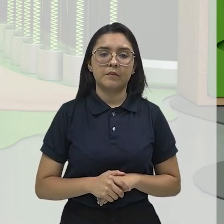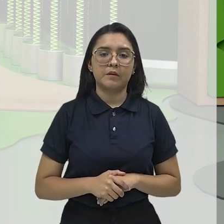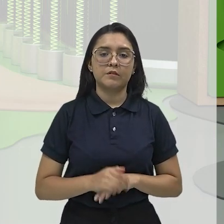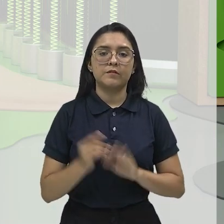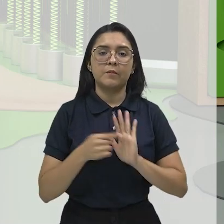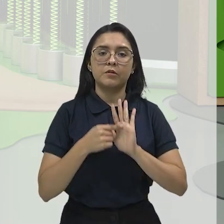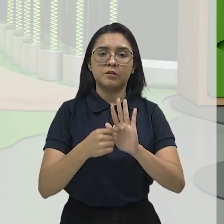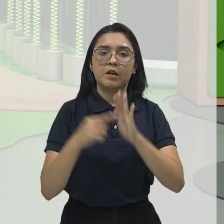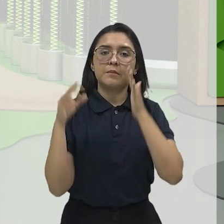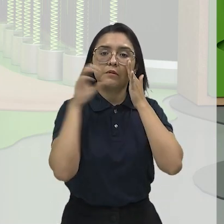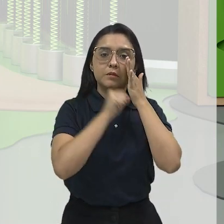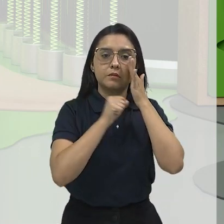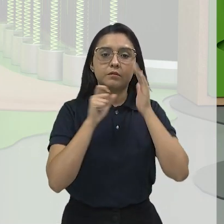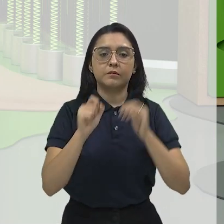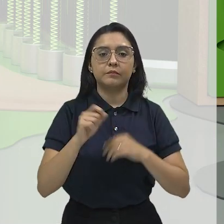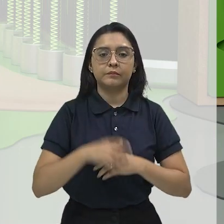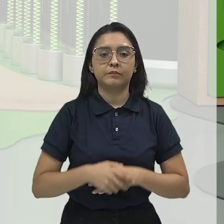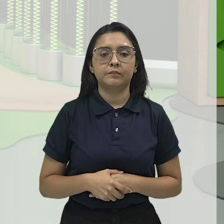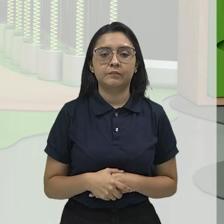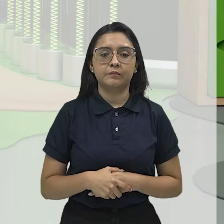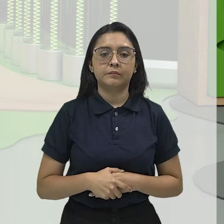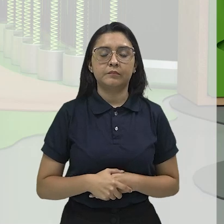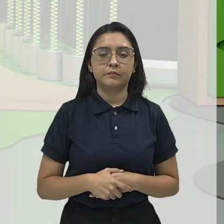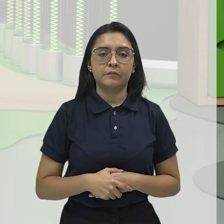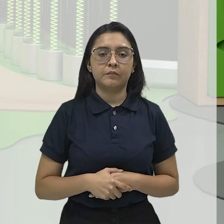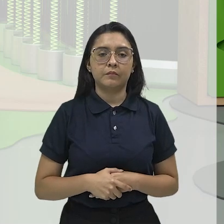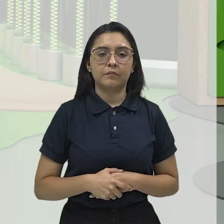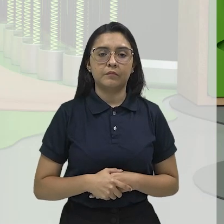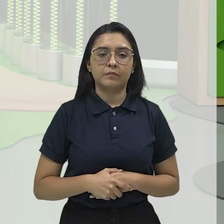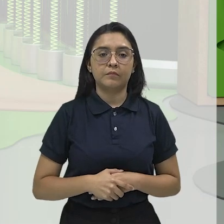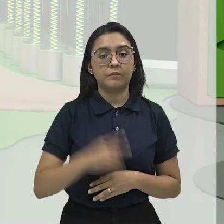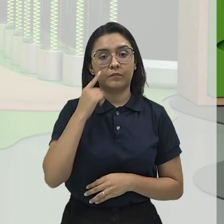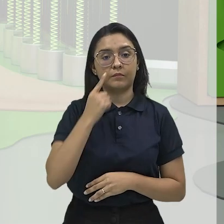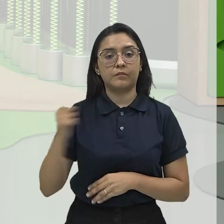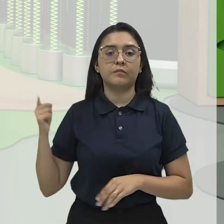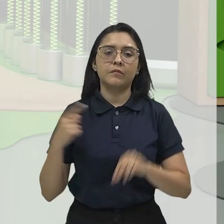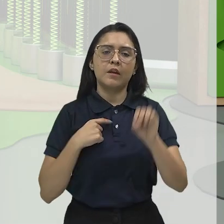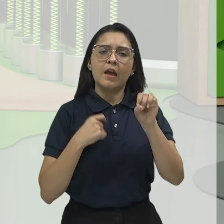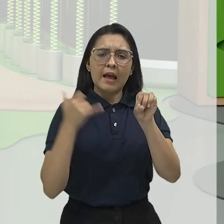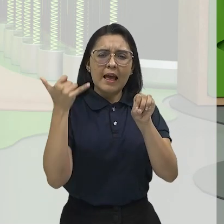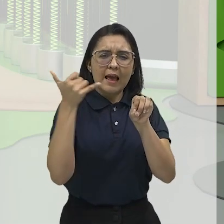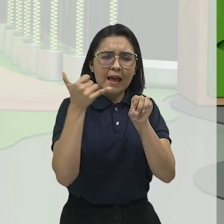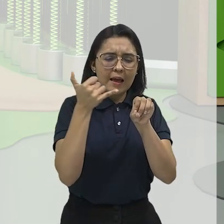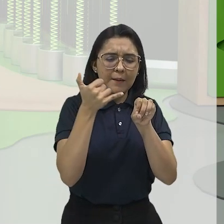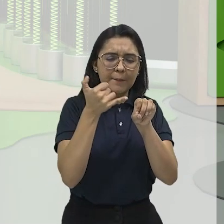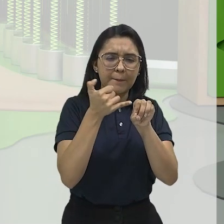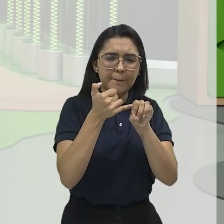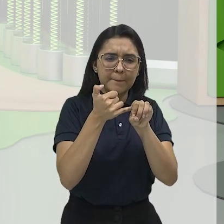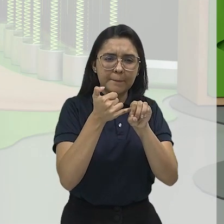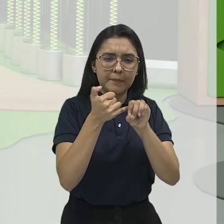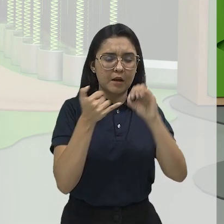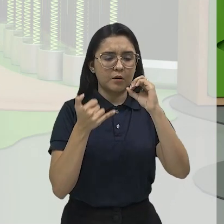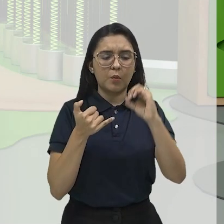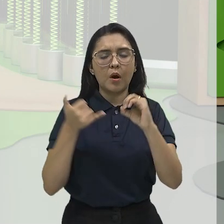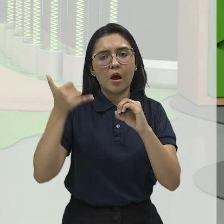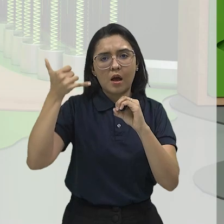loop. O que ocorre aí é um processo de fecundação in vitro, onde vai ser introduzido